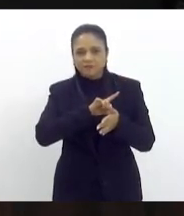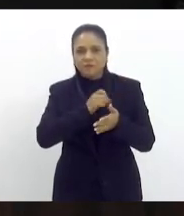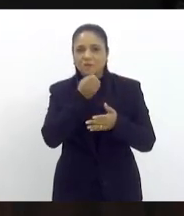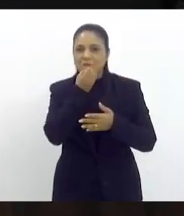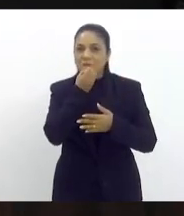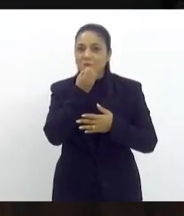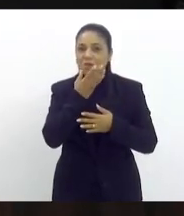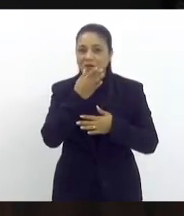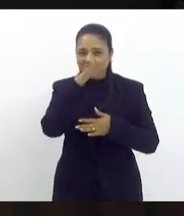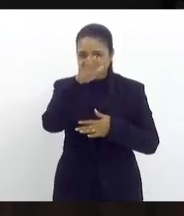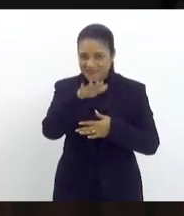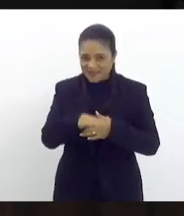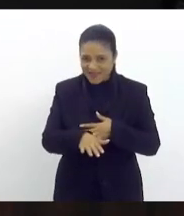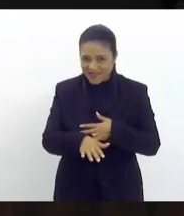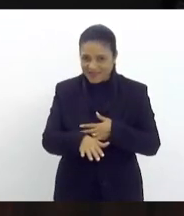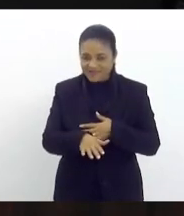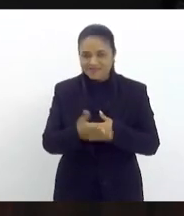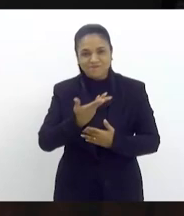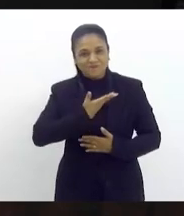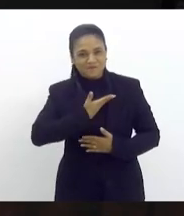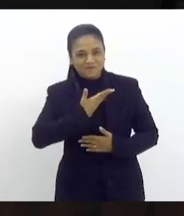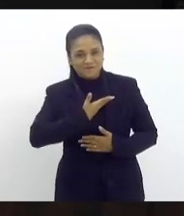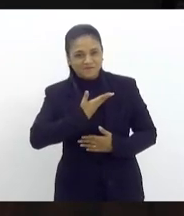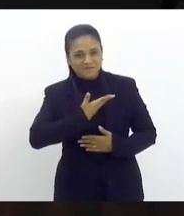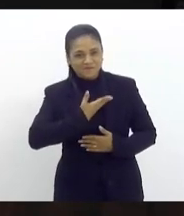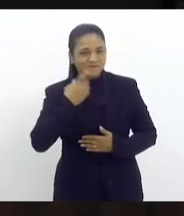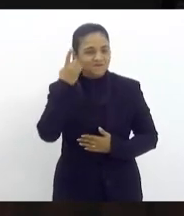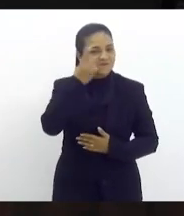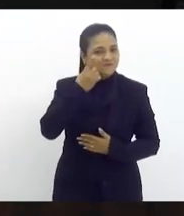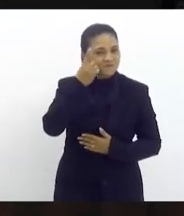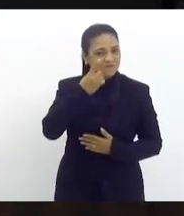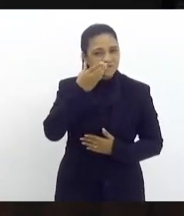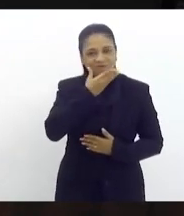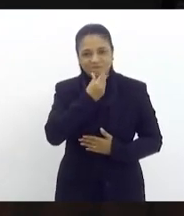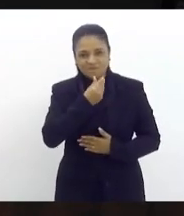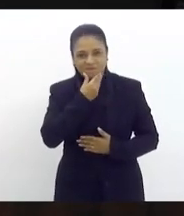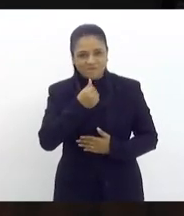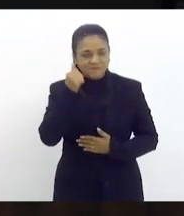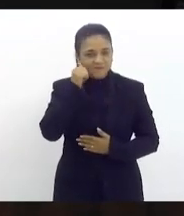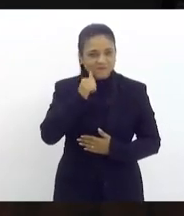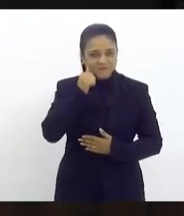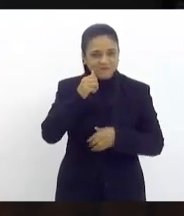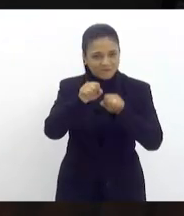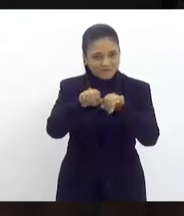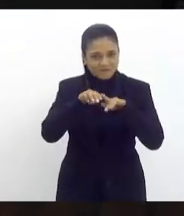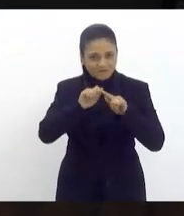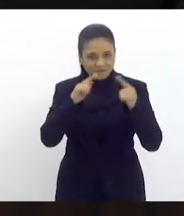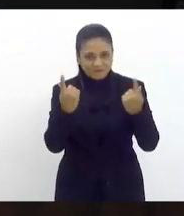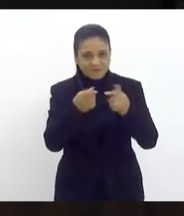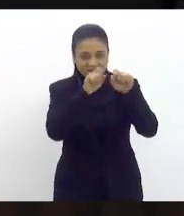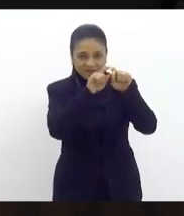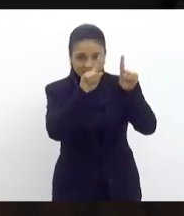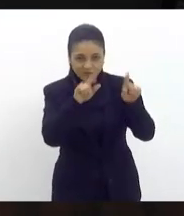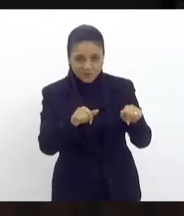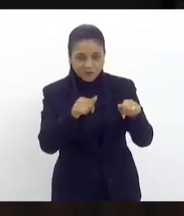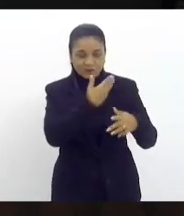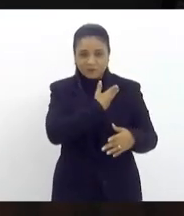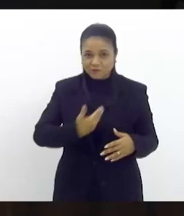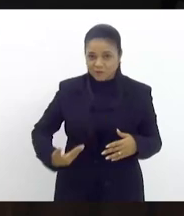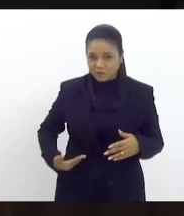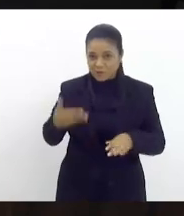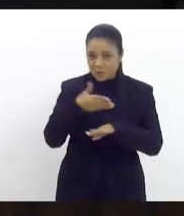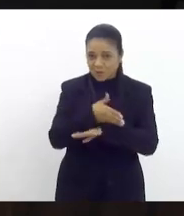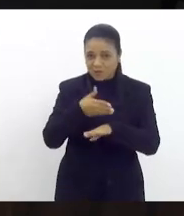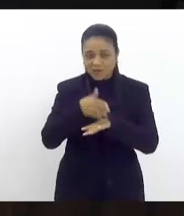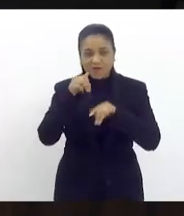tarde aos meus amigos, senhores deputados e deputadas desta casa, servidores, público presente, assessores.